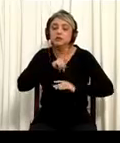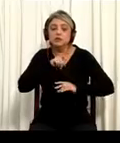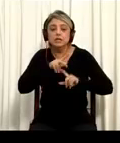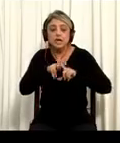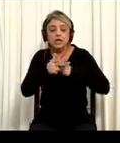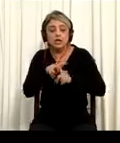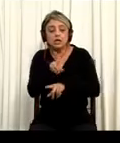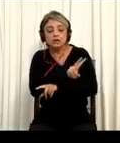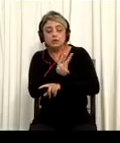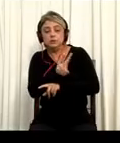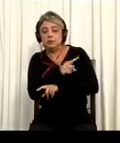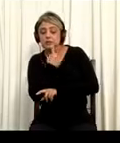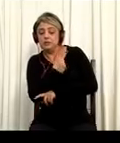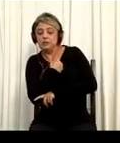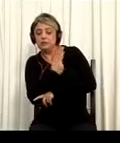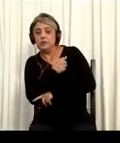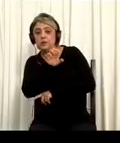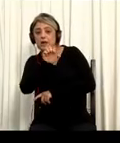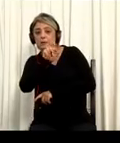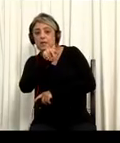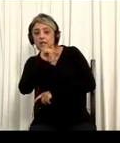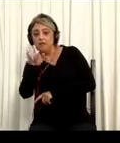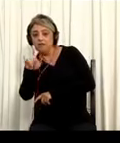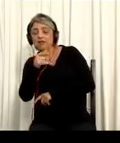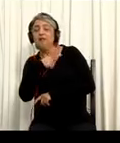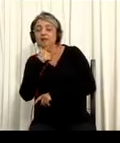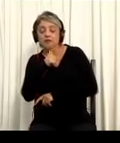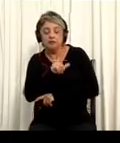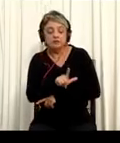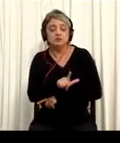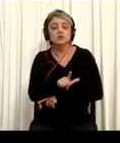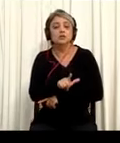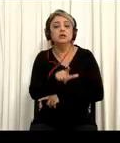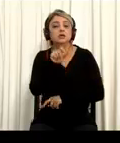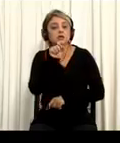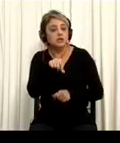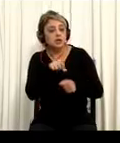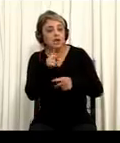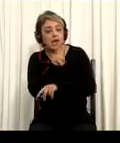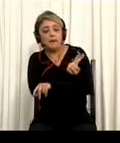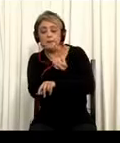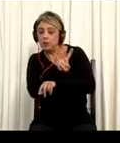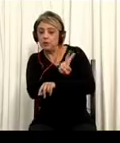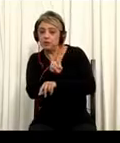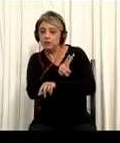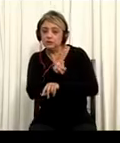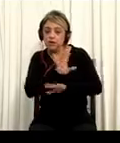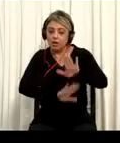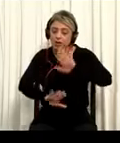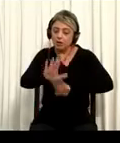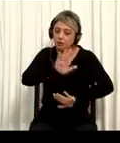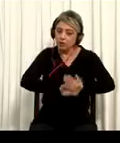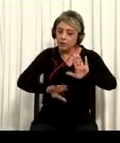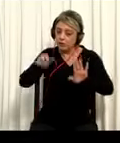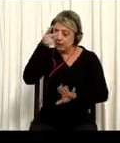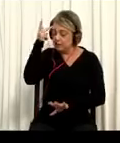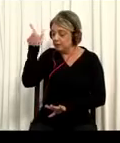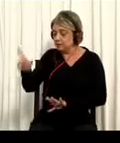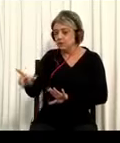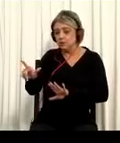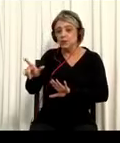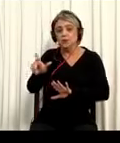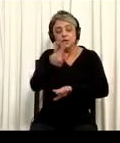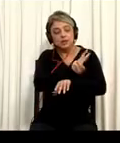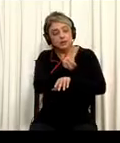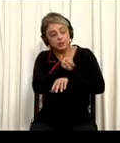equipamentos individuais de proteção, para que a gente consiga aí trazer a proteção para quem cuida, né? Cuidar de quem cuida é super